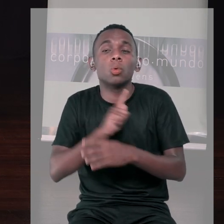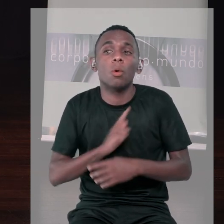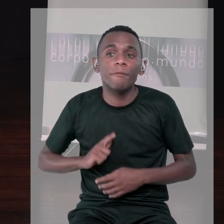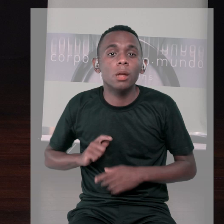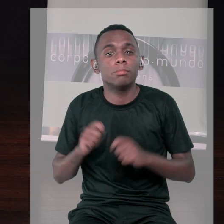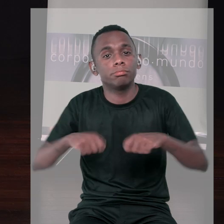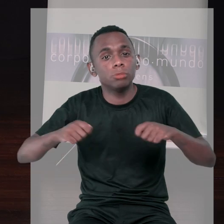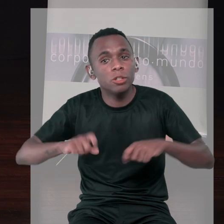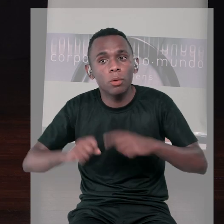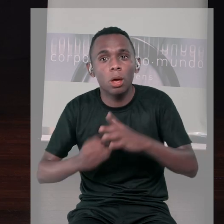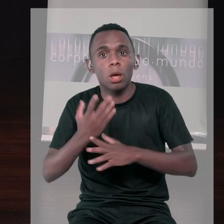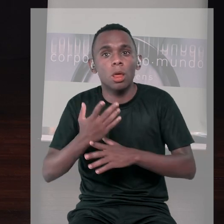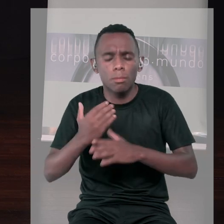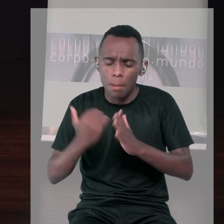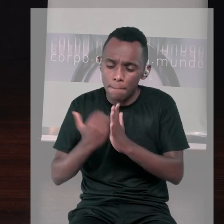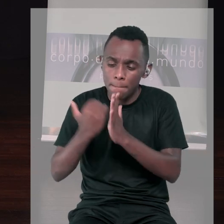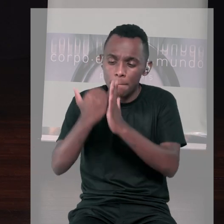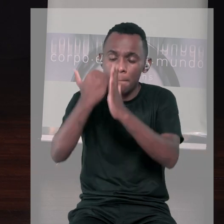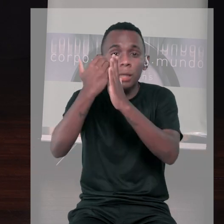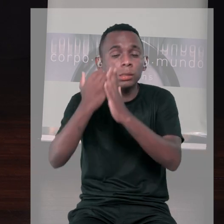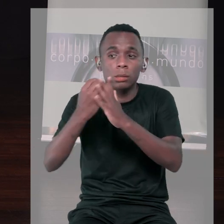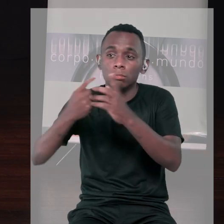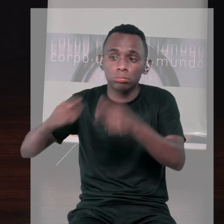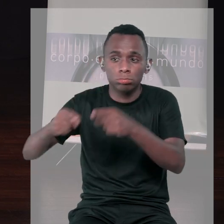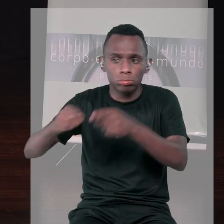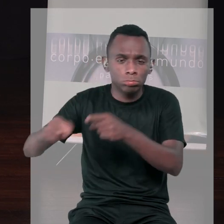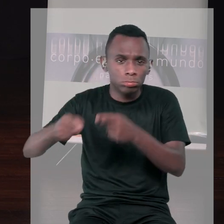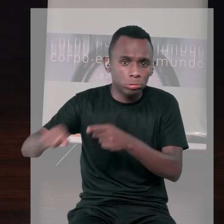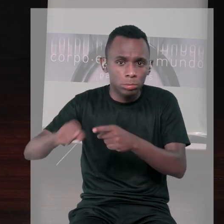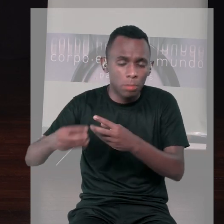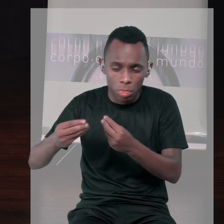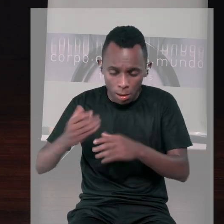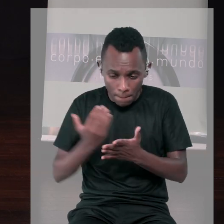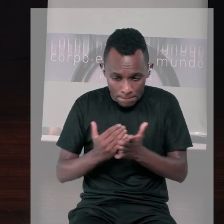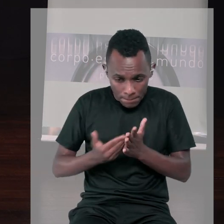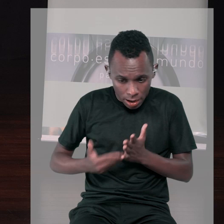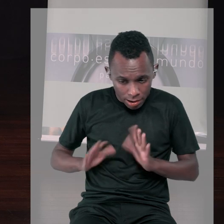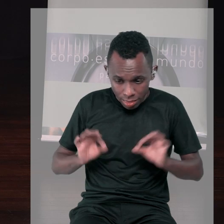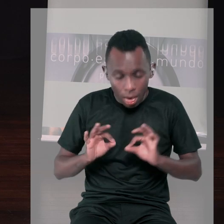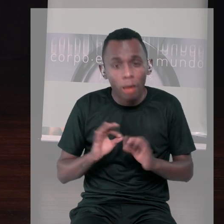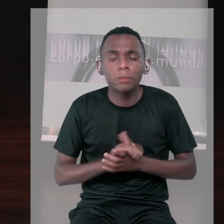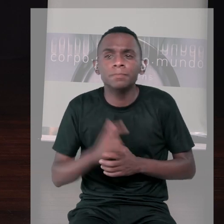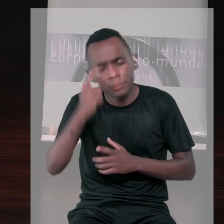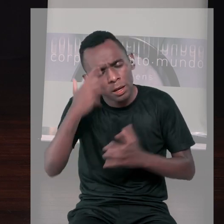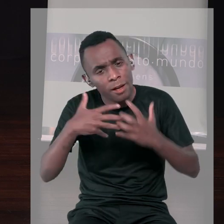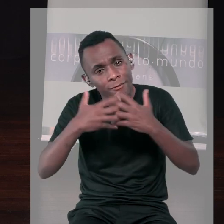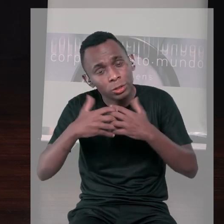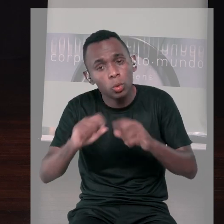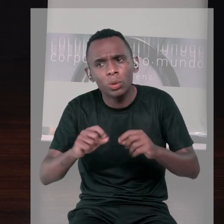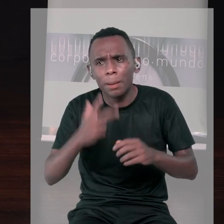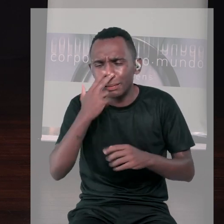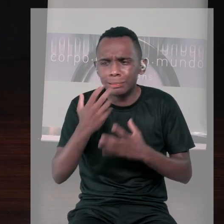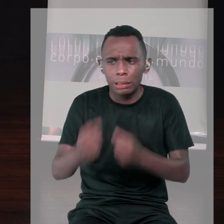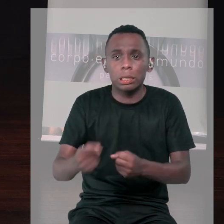máximo desgaste do inimigo sem perdas do seu lado, refletindo muitas vezes a intolerância da opinião pública à